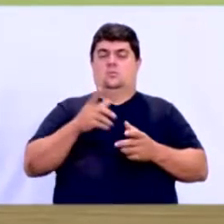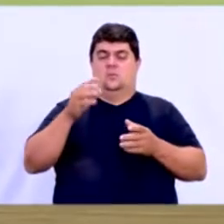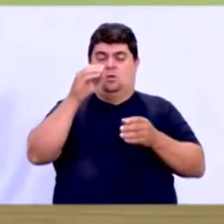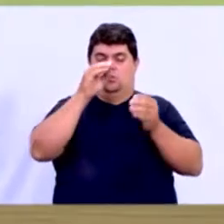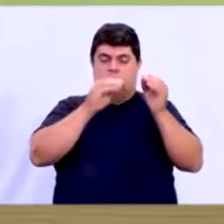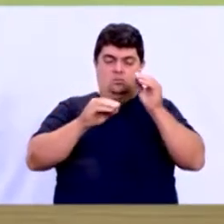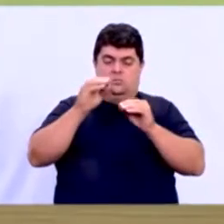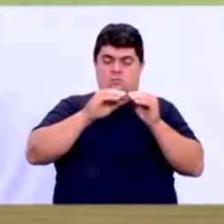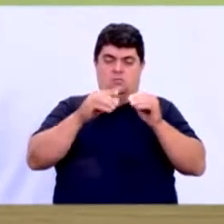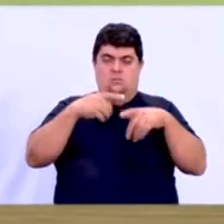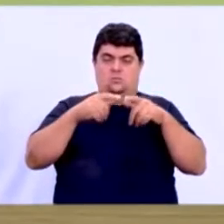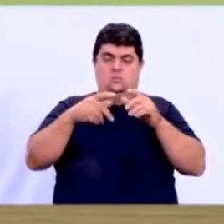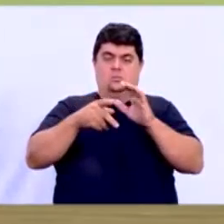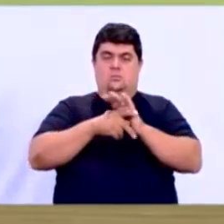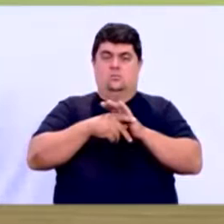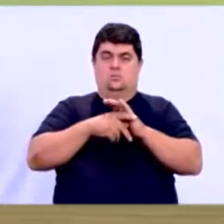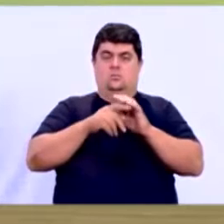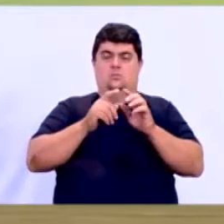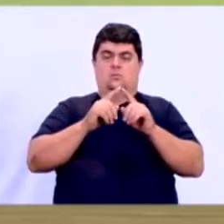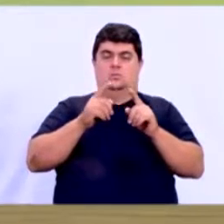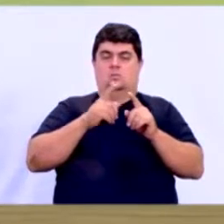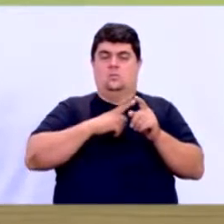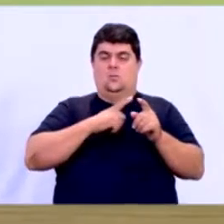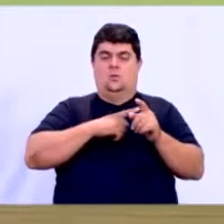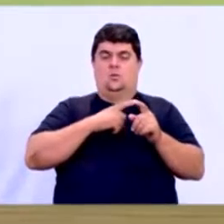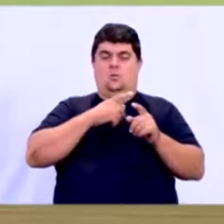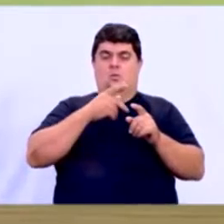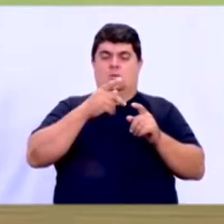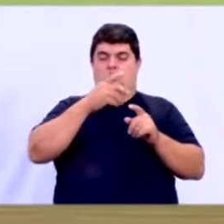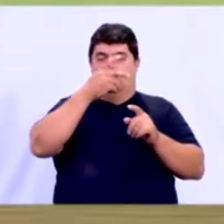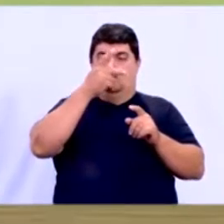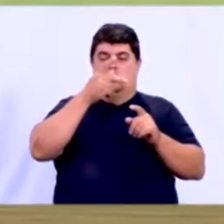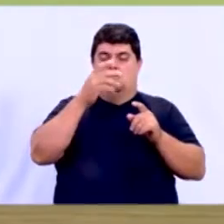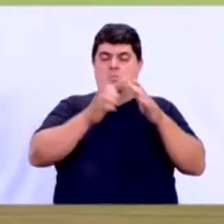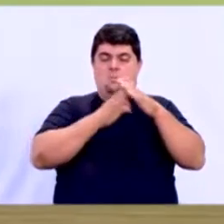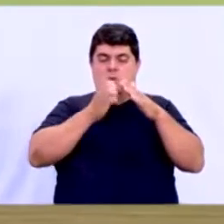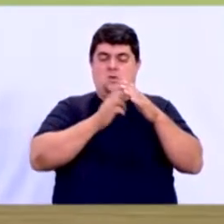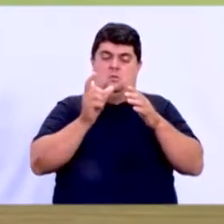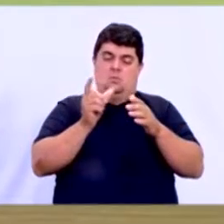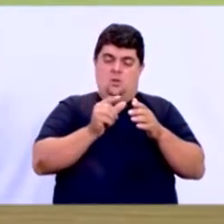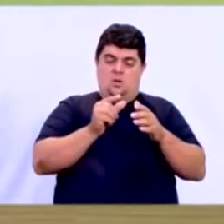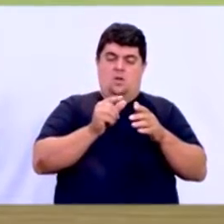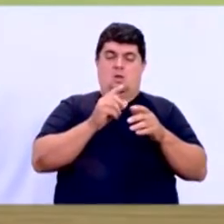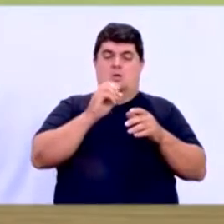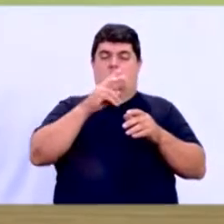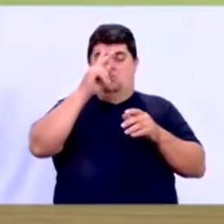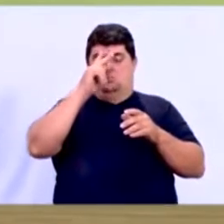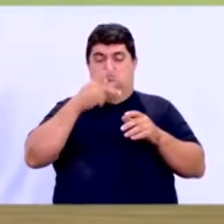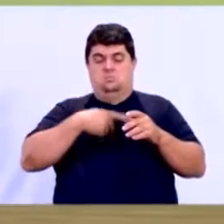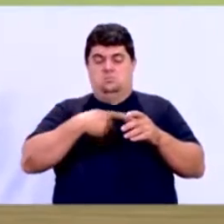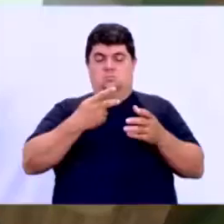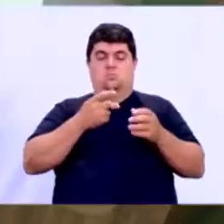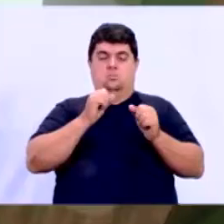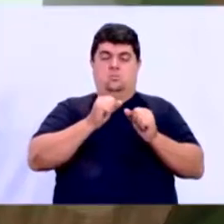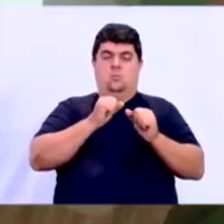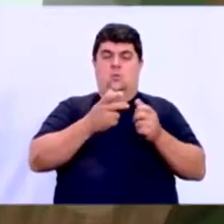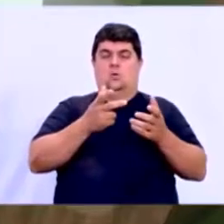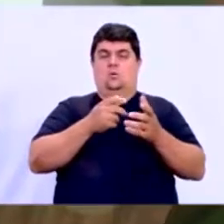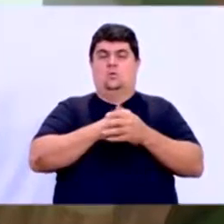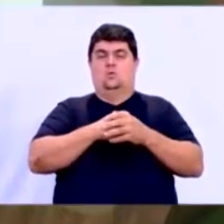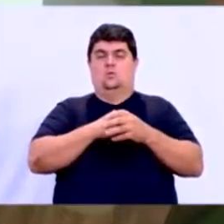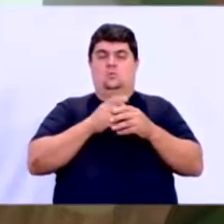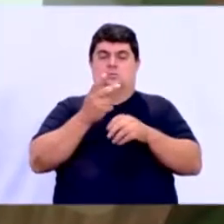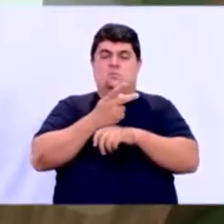do trabalho deles. Mas assim, para pequenos empreendedores, para empreendimento individual, a pessoa pode